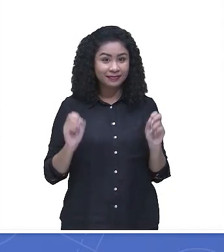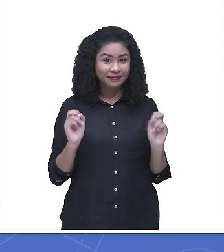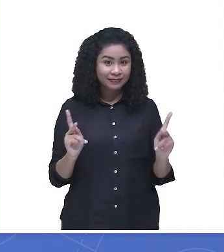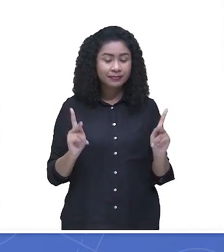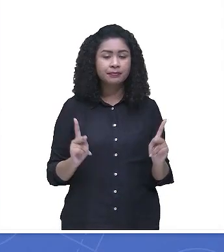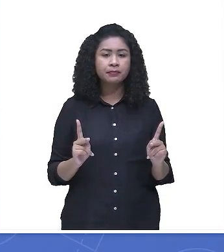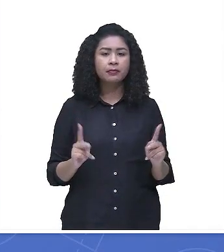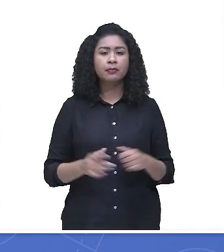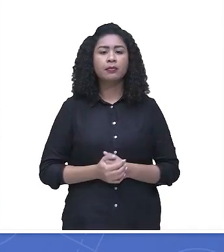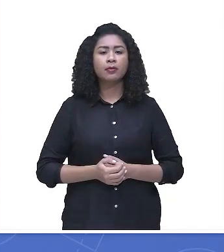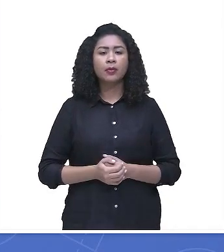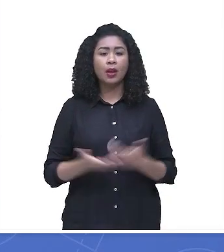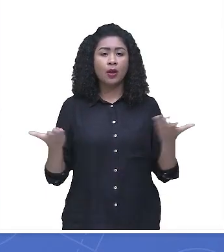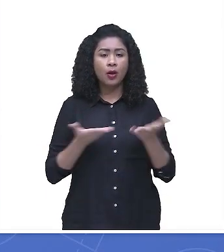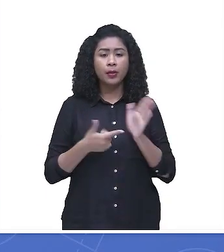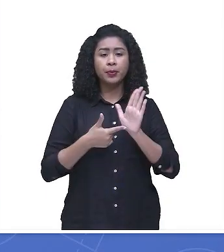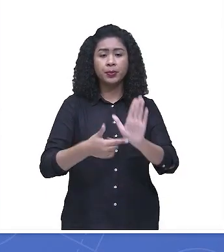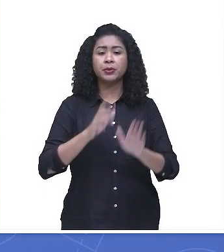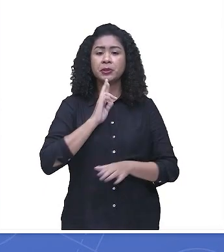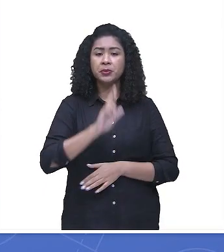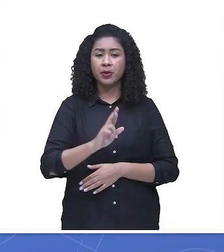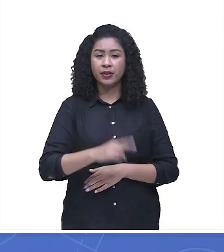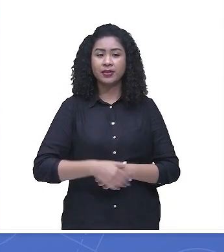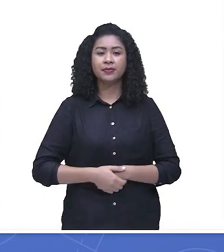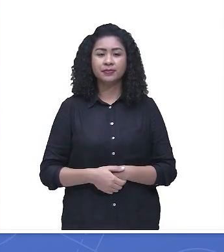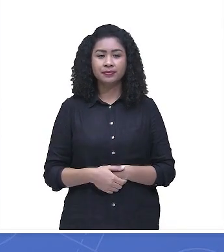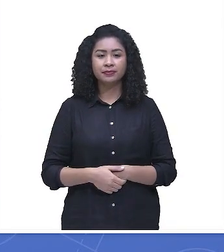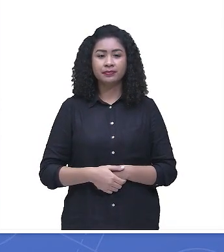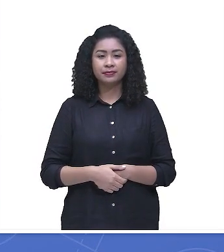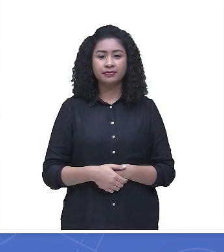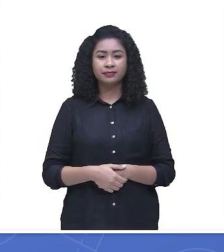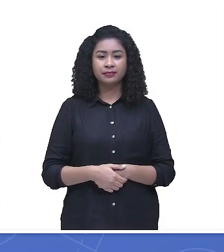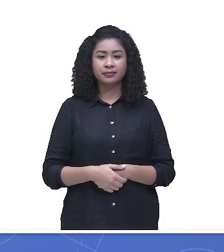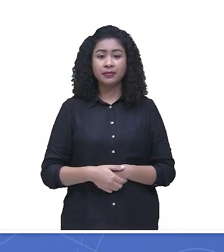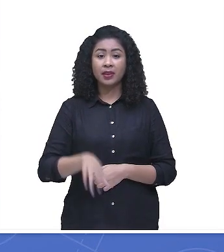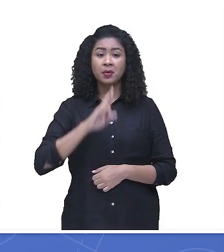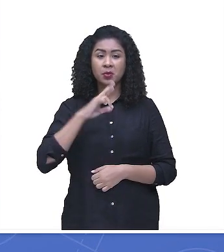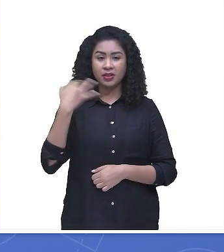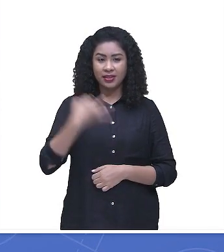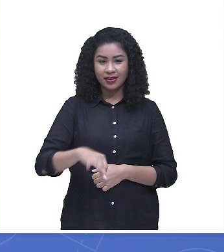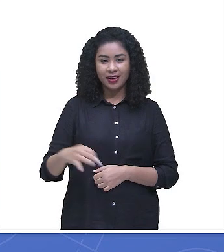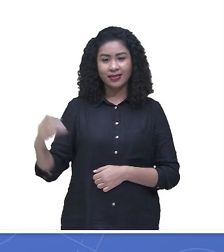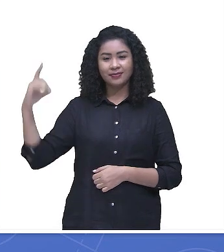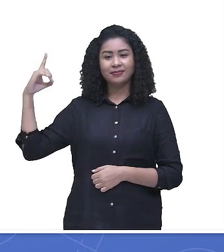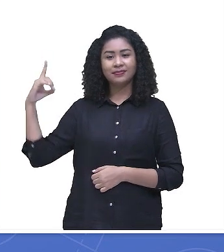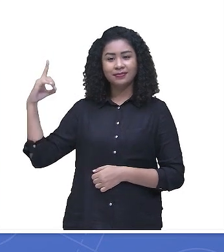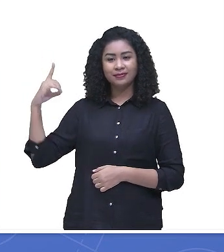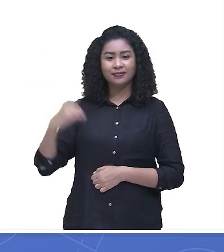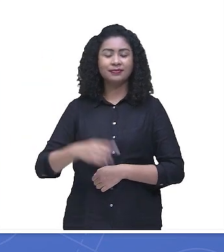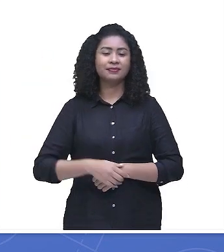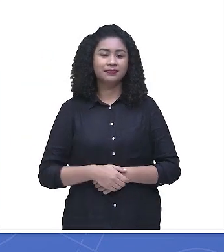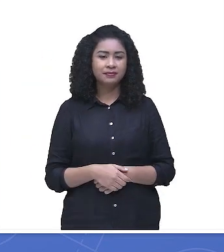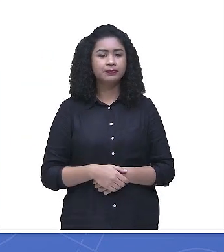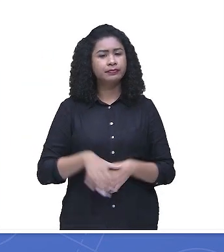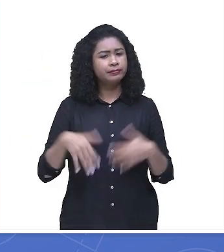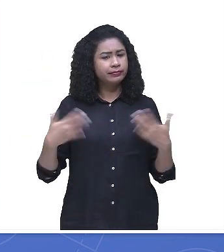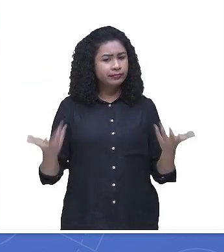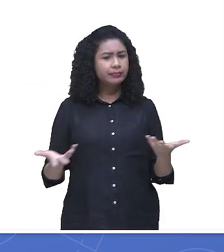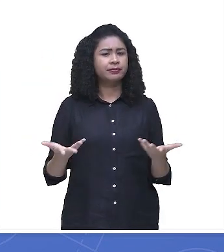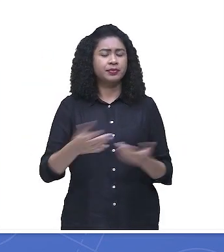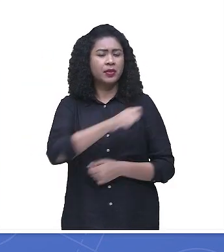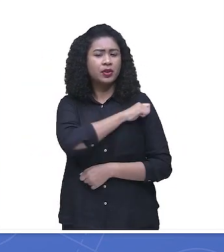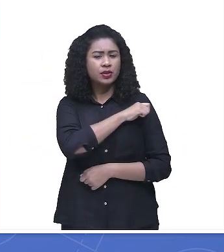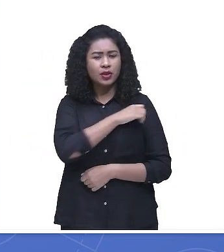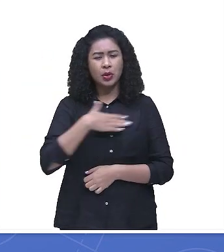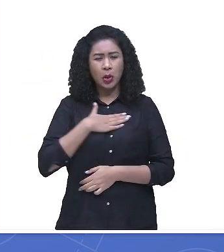ao nosso gabarito, olha aí. A alternativa correta, a letra D. E aí, como sempre, os meus alunos que gostam de